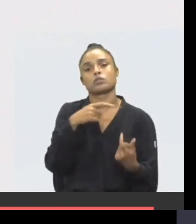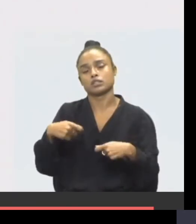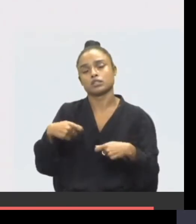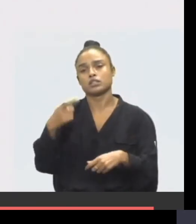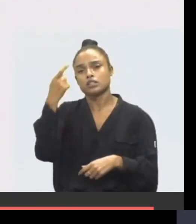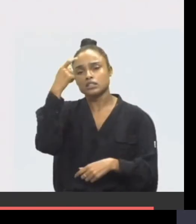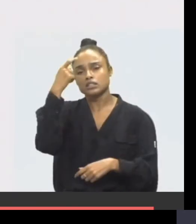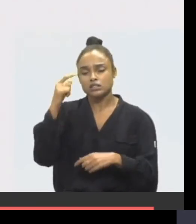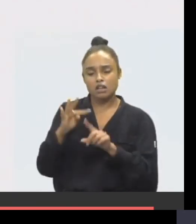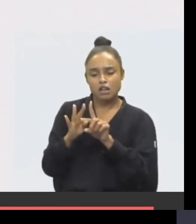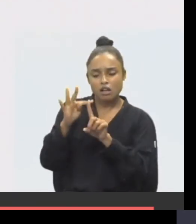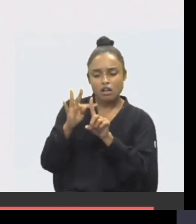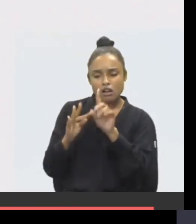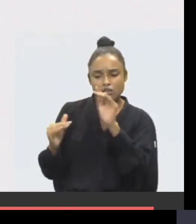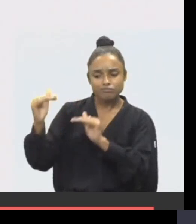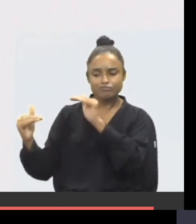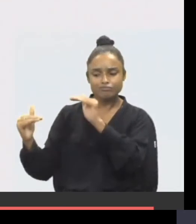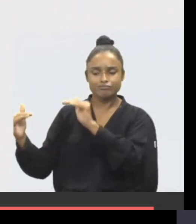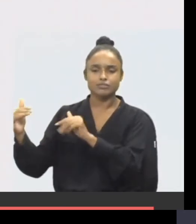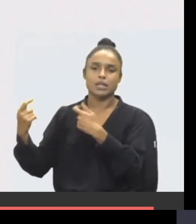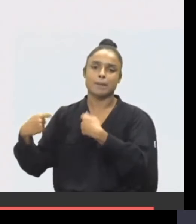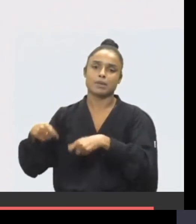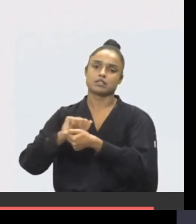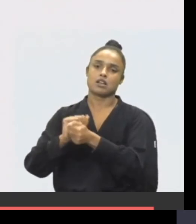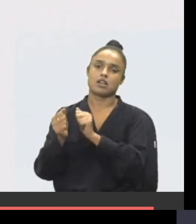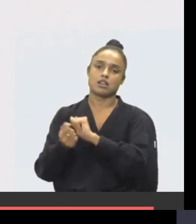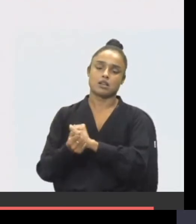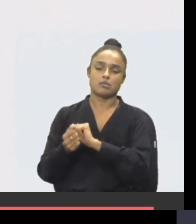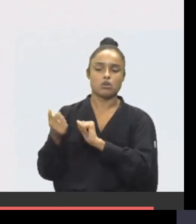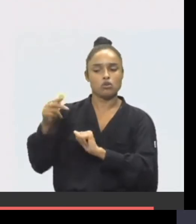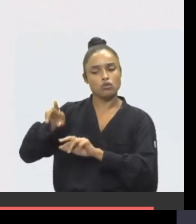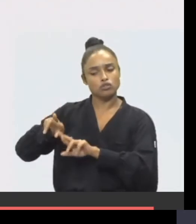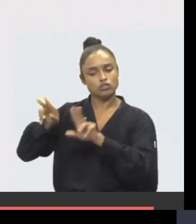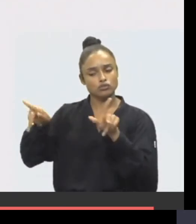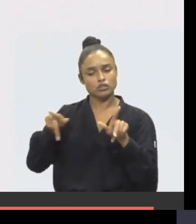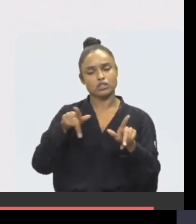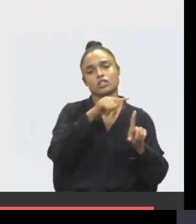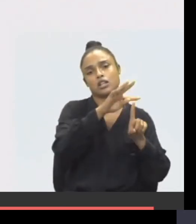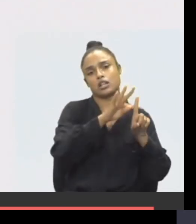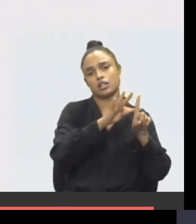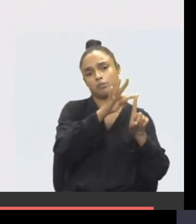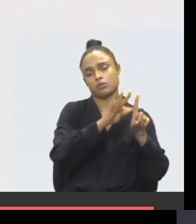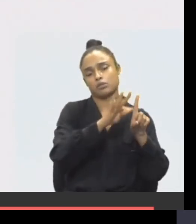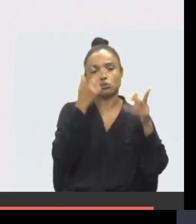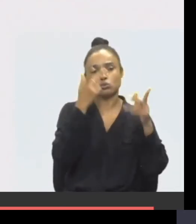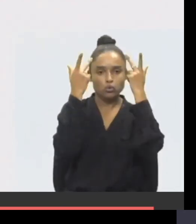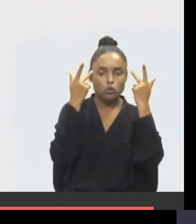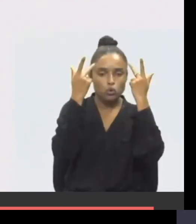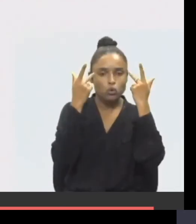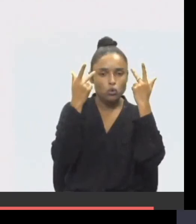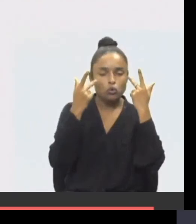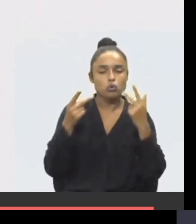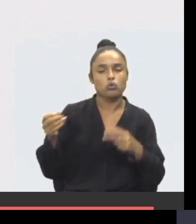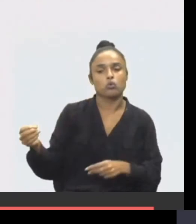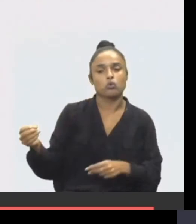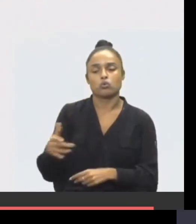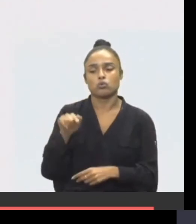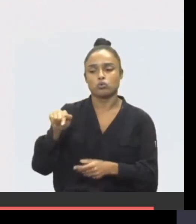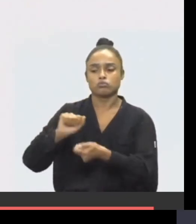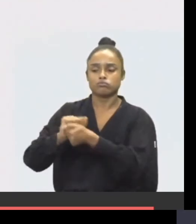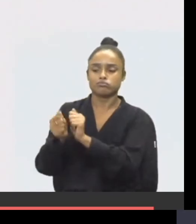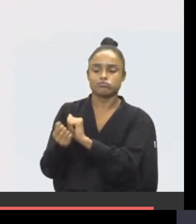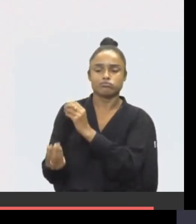exemplo, a temperatura, que vai promover, então, que essa solução permaneça estável nessa outra temperatura nova,